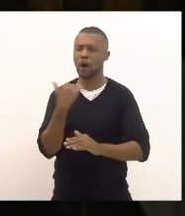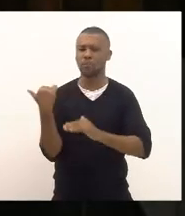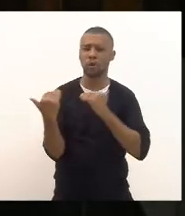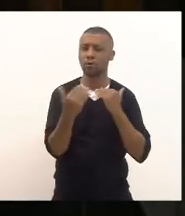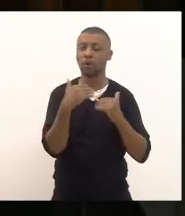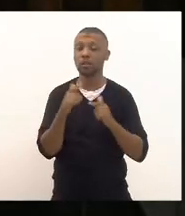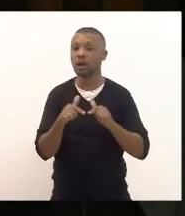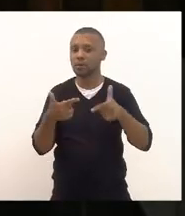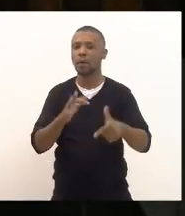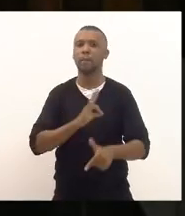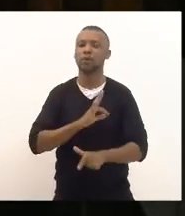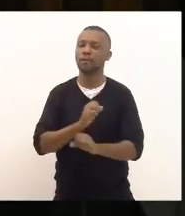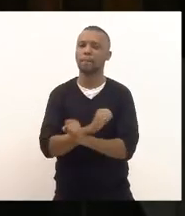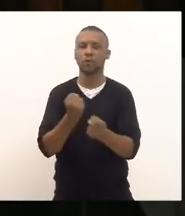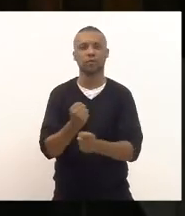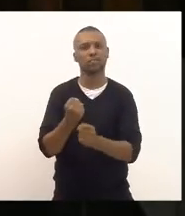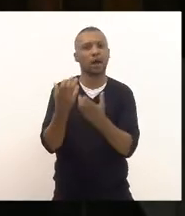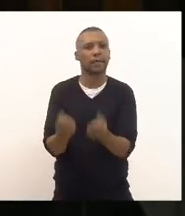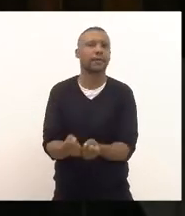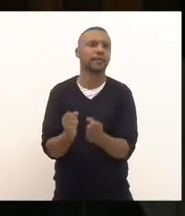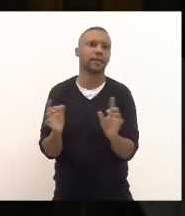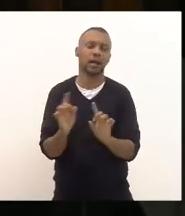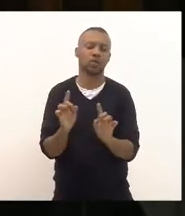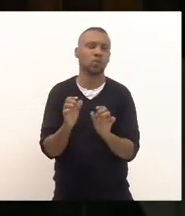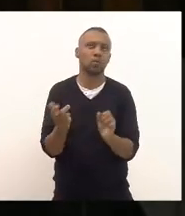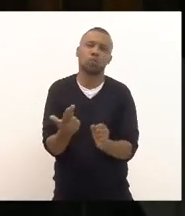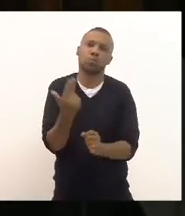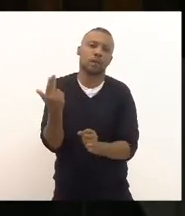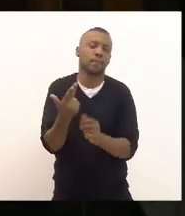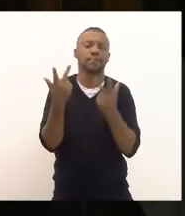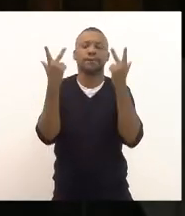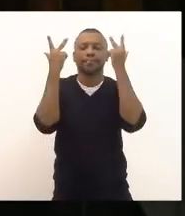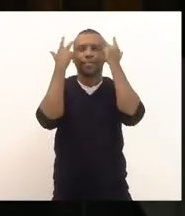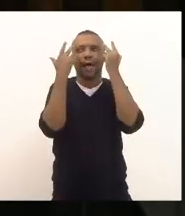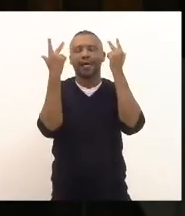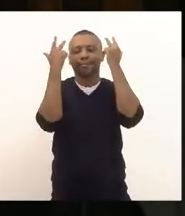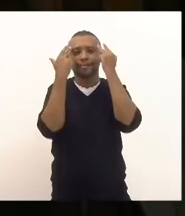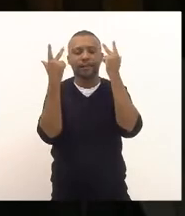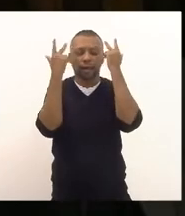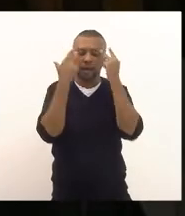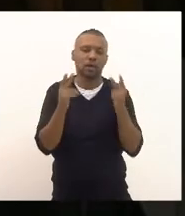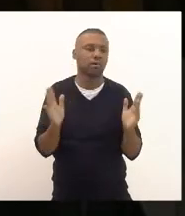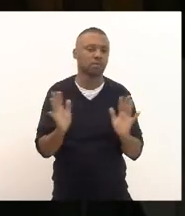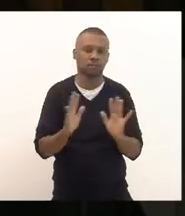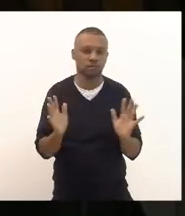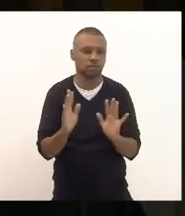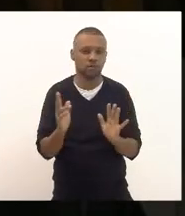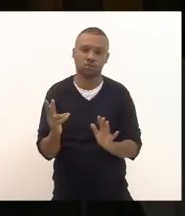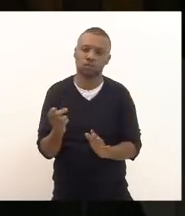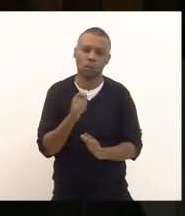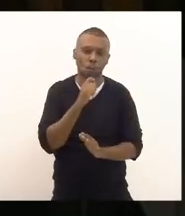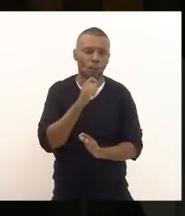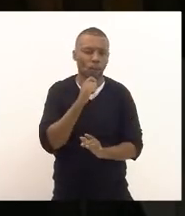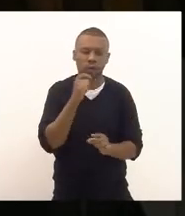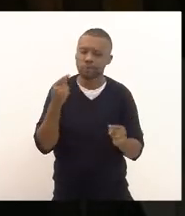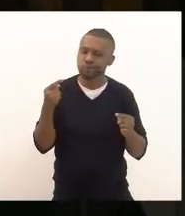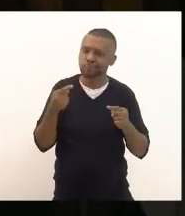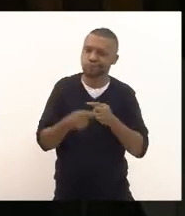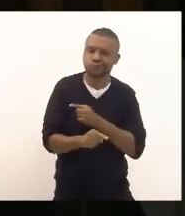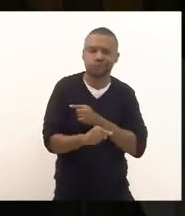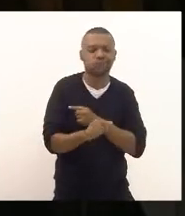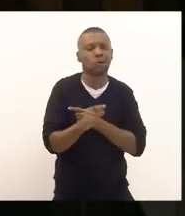inaceitável isso não pode ser naturalizado isso não tem né nenhuma nenhuma